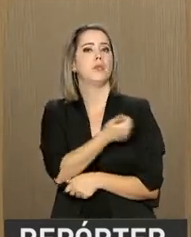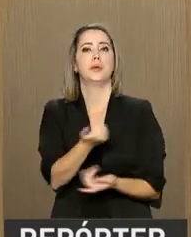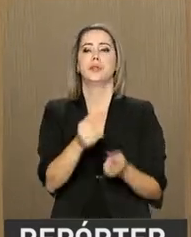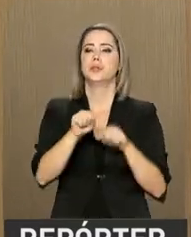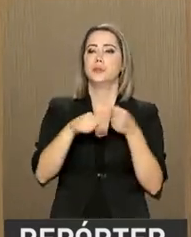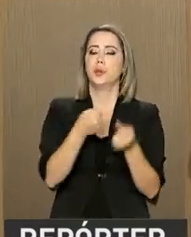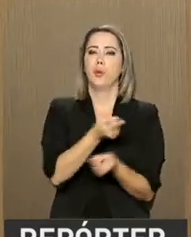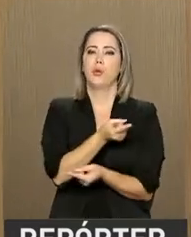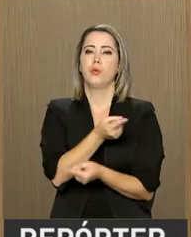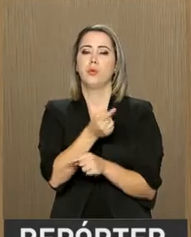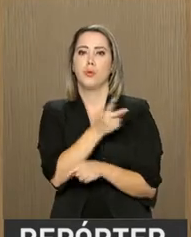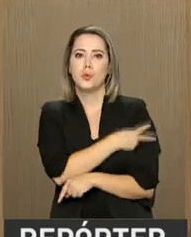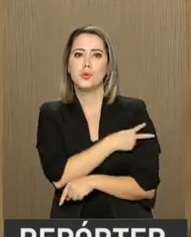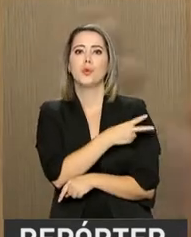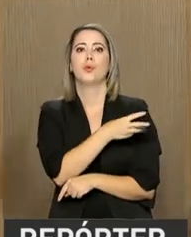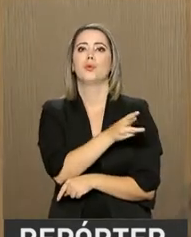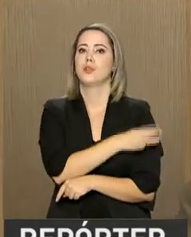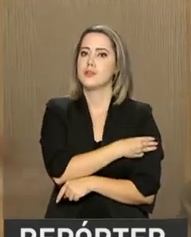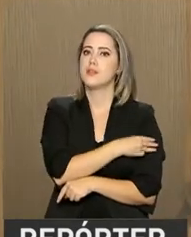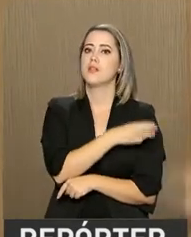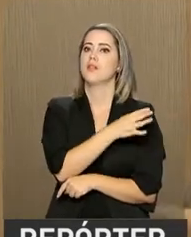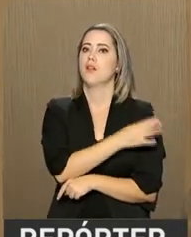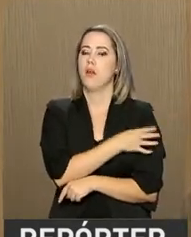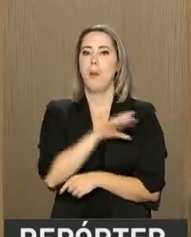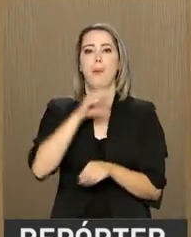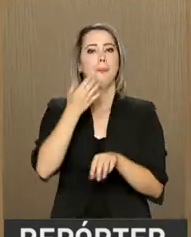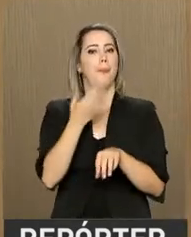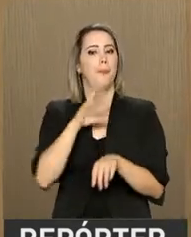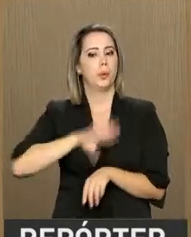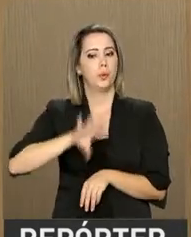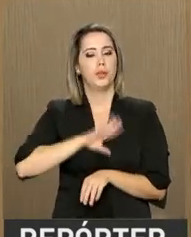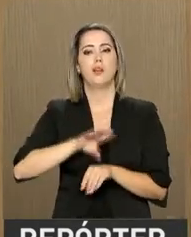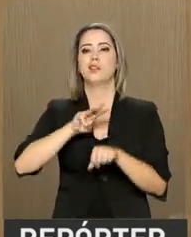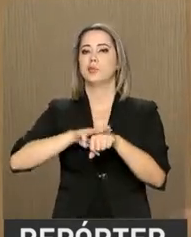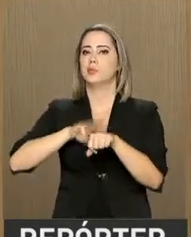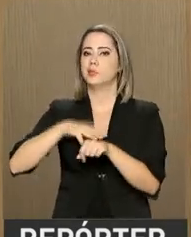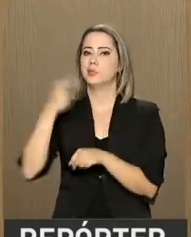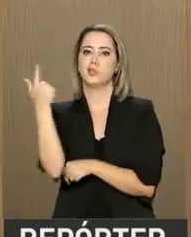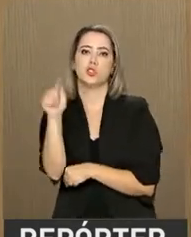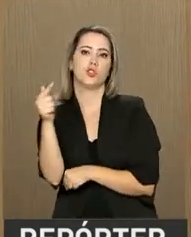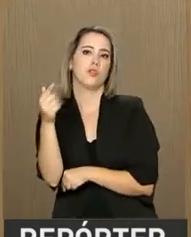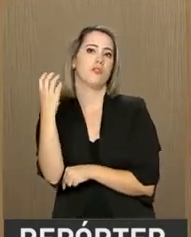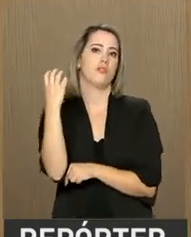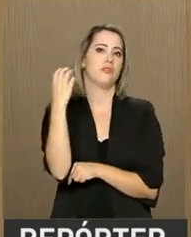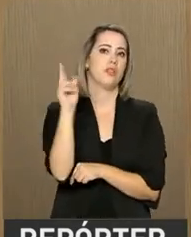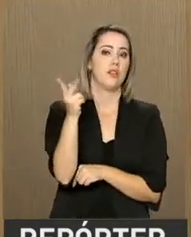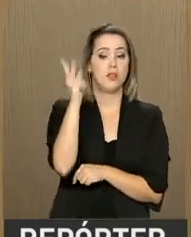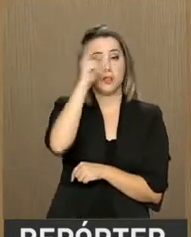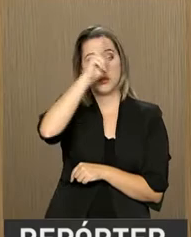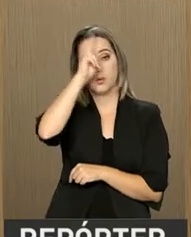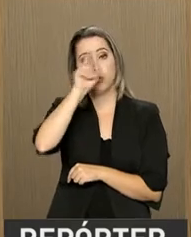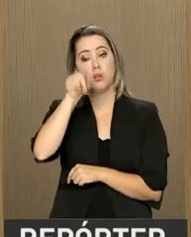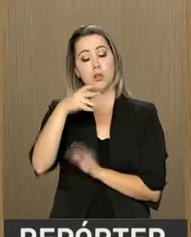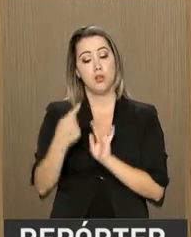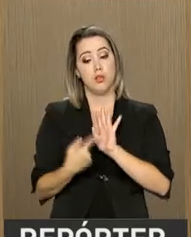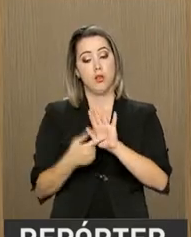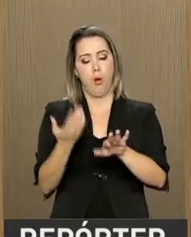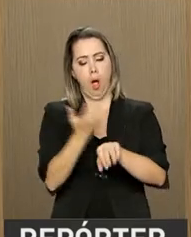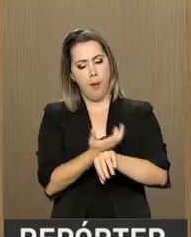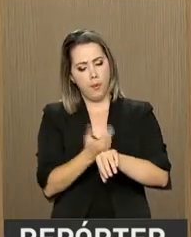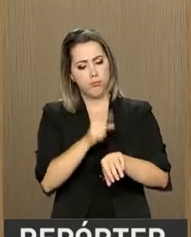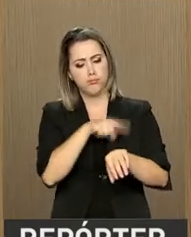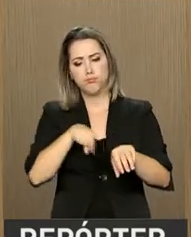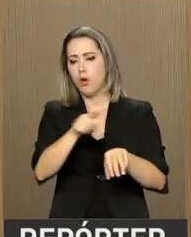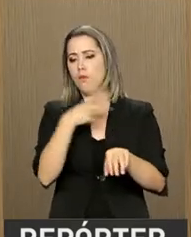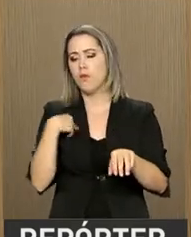no terceiro, em português, em matemática, em história, em geografia, em cada uma das coisas. Então a base vai dar essa referência de